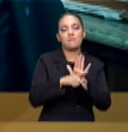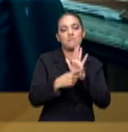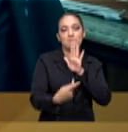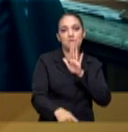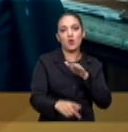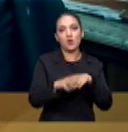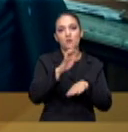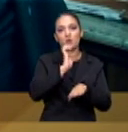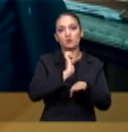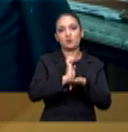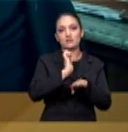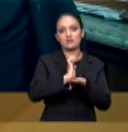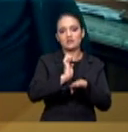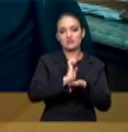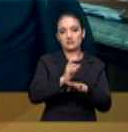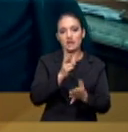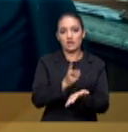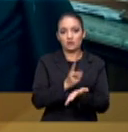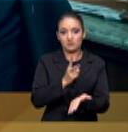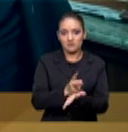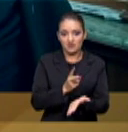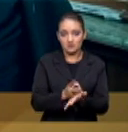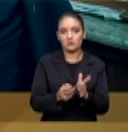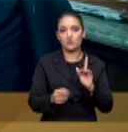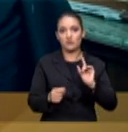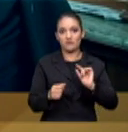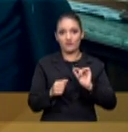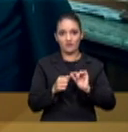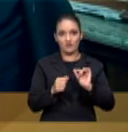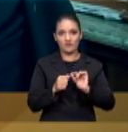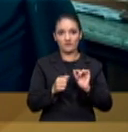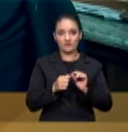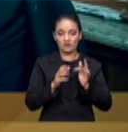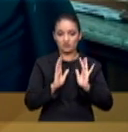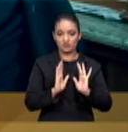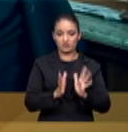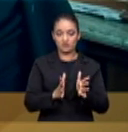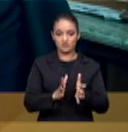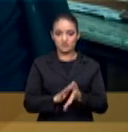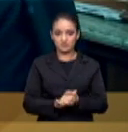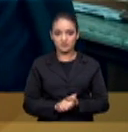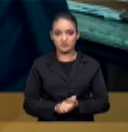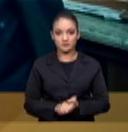natureza, considerada retenção na fonte,